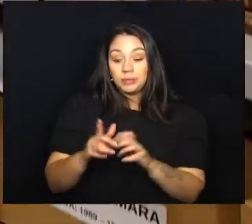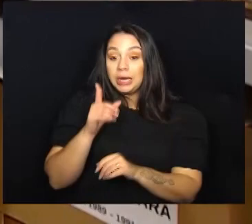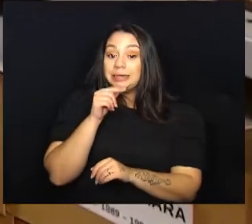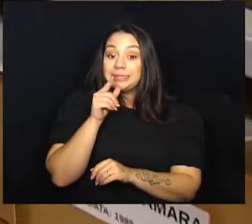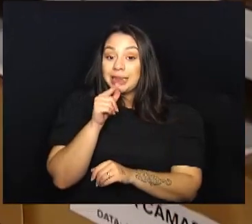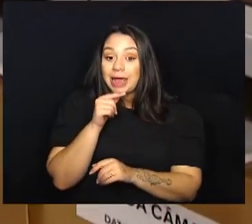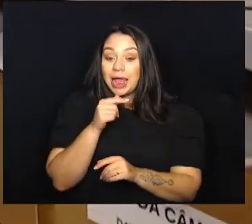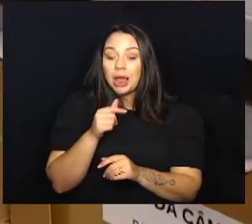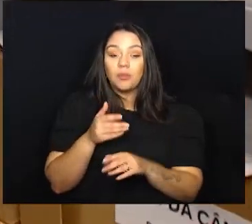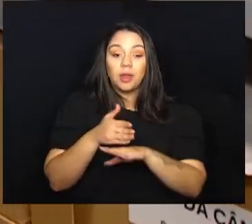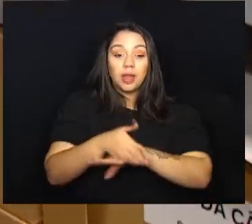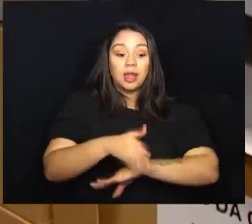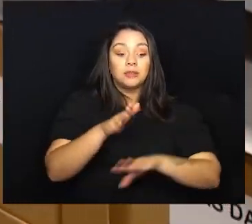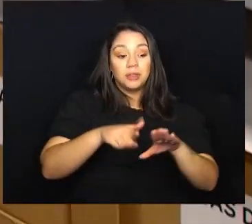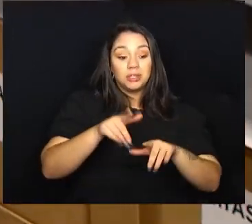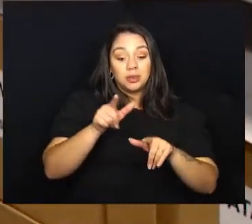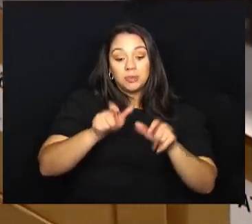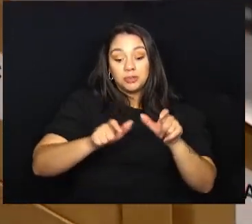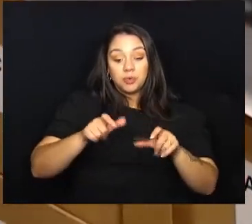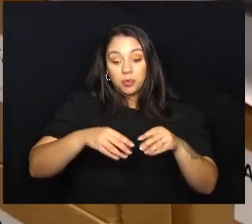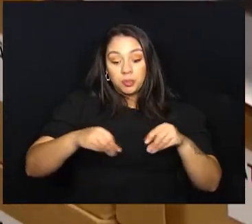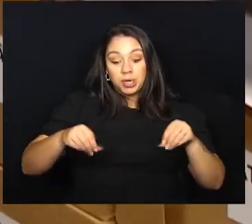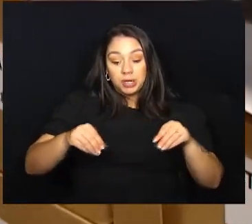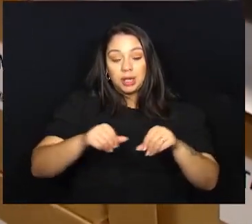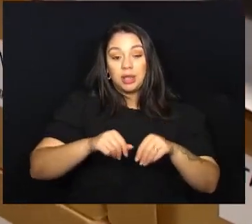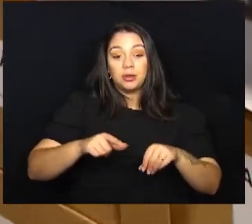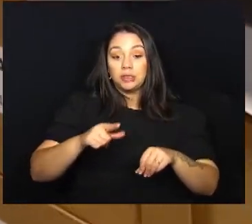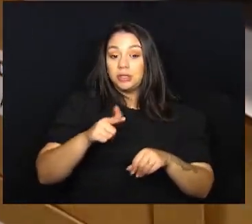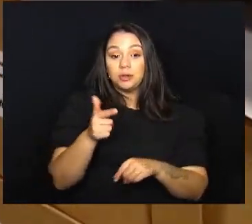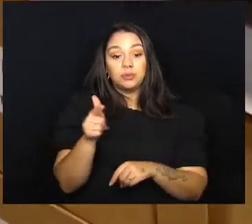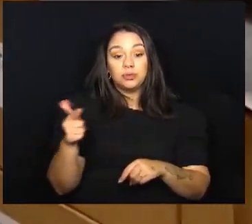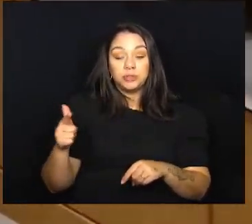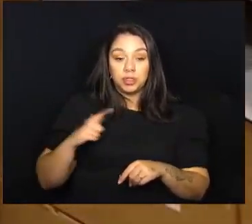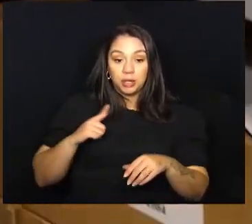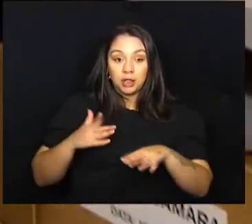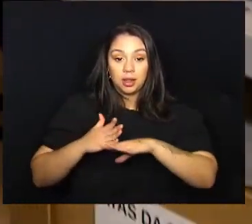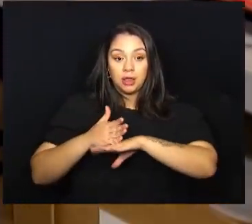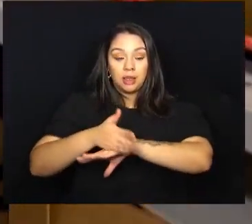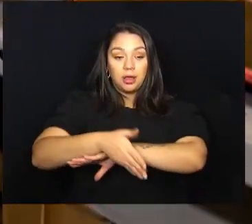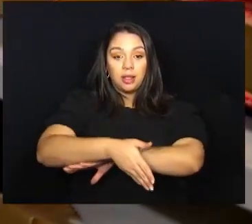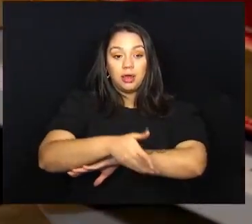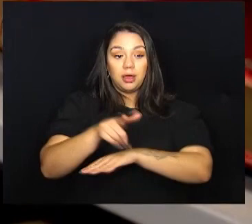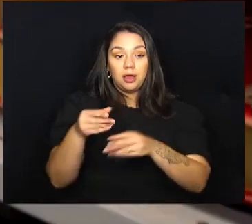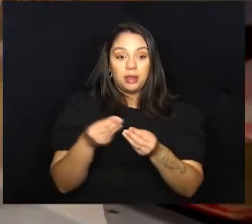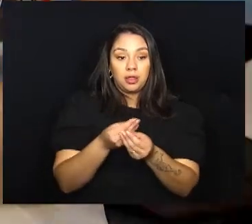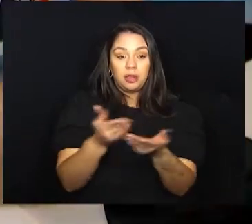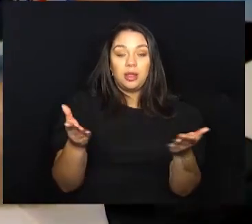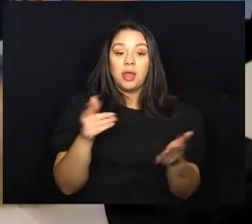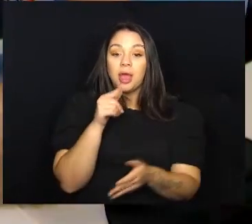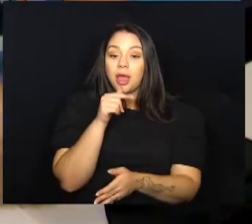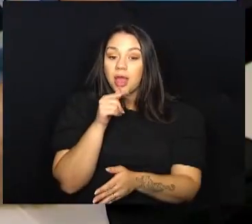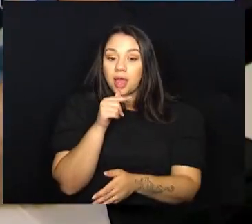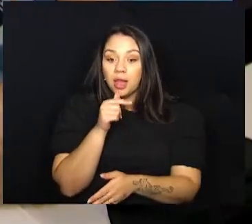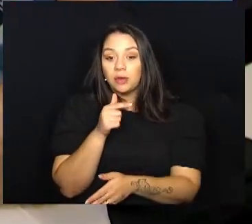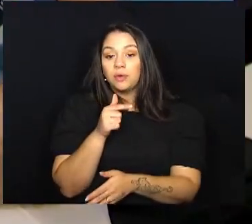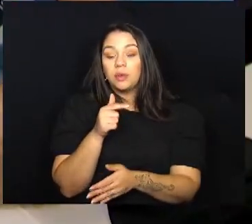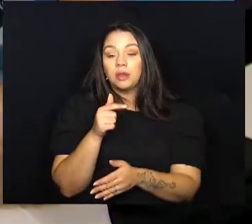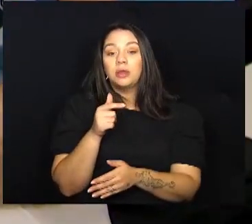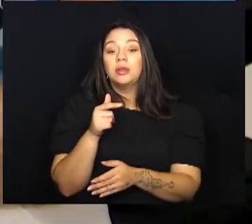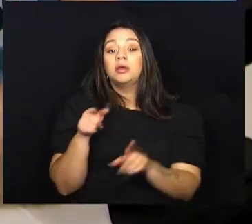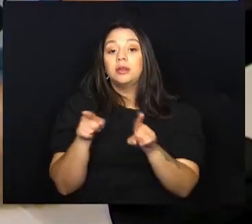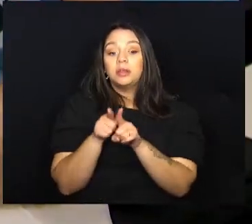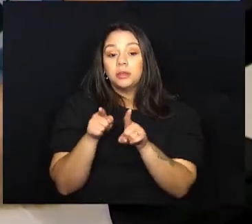né? Proprietários de terra que não deixavam você atravessar a propriedade para distribuir água para a população, até levantes